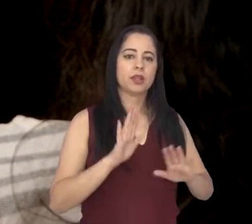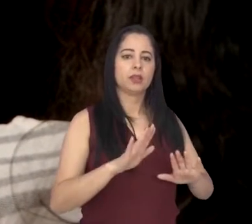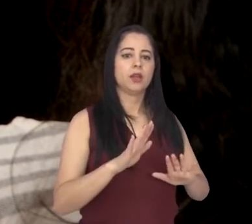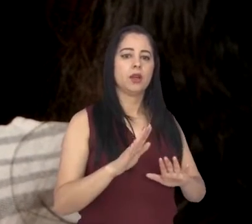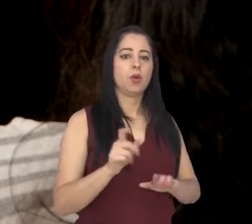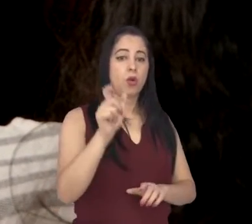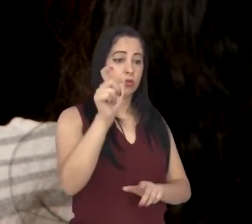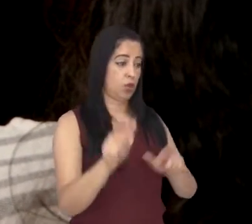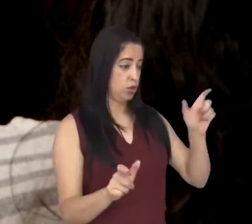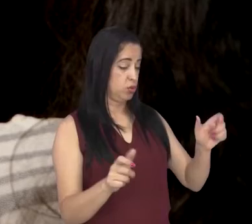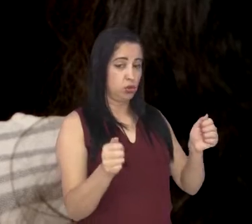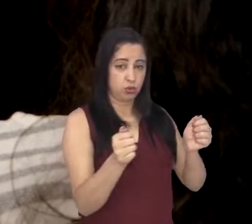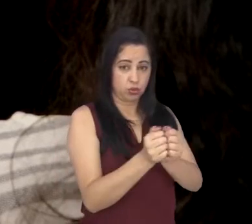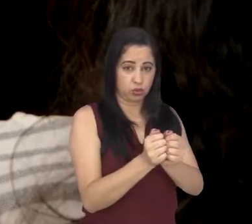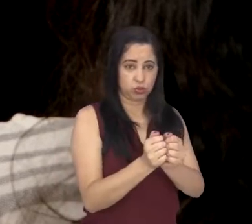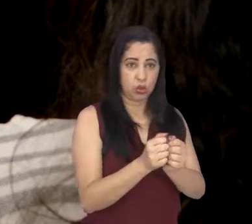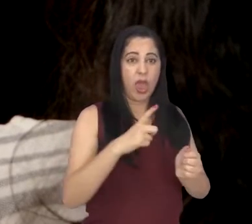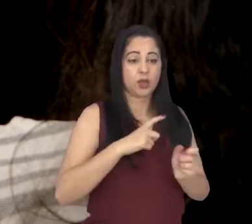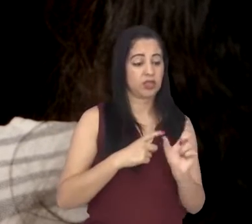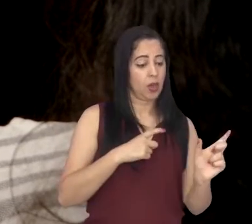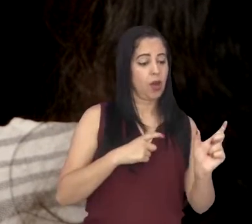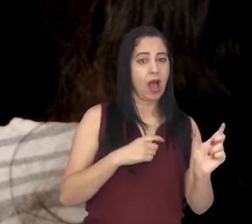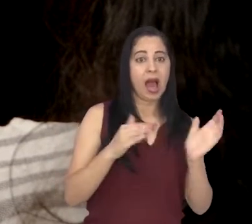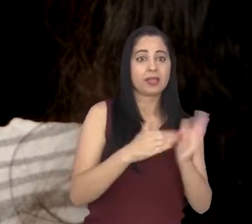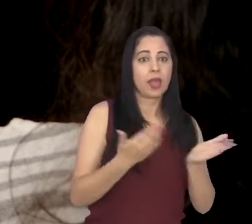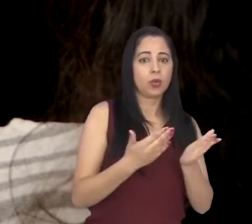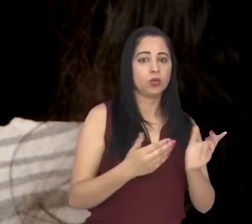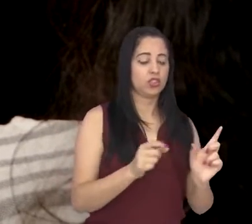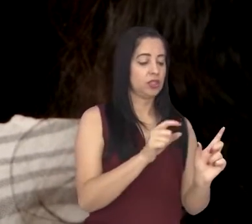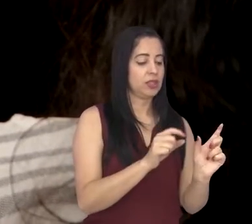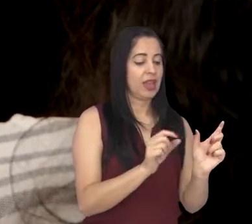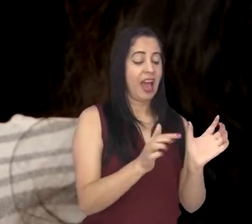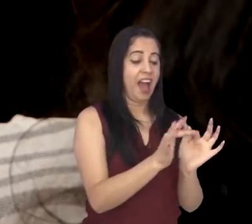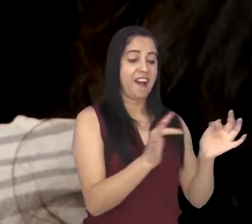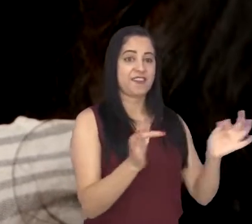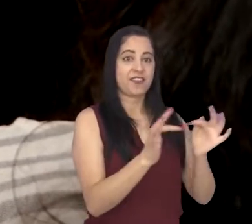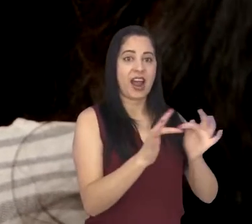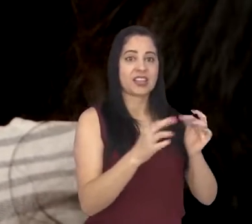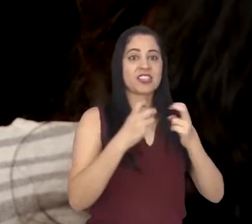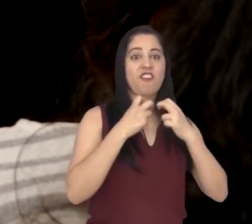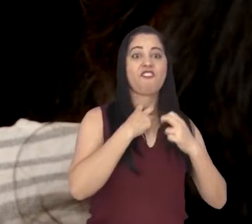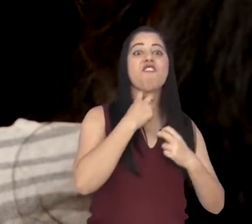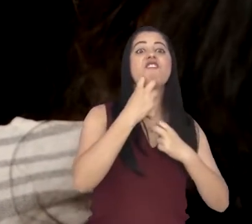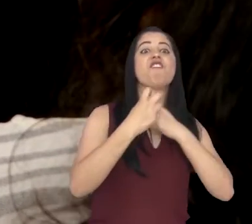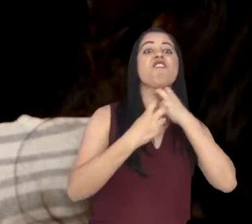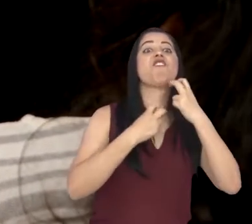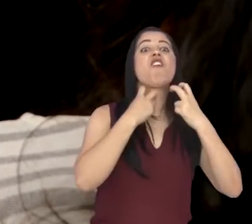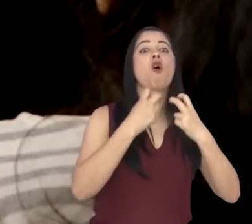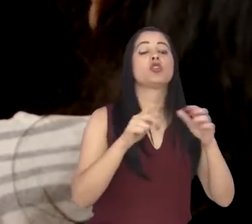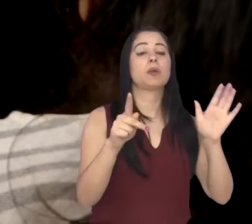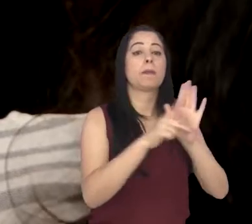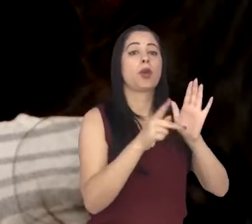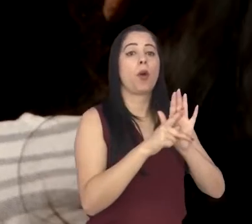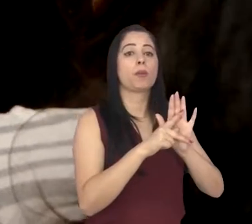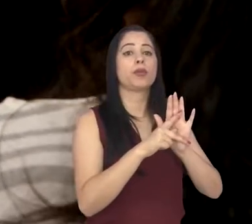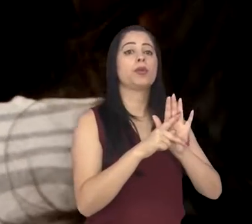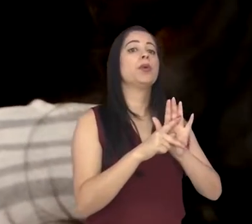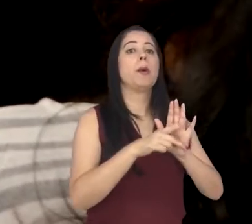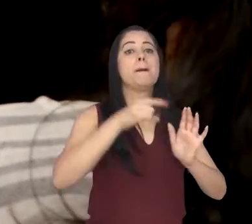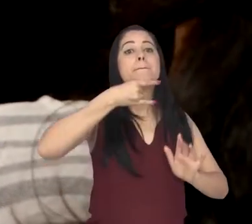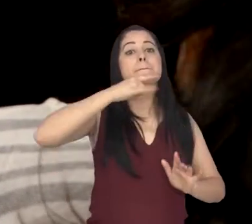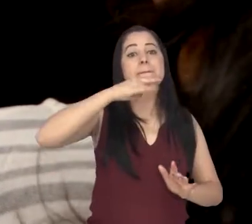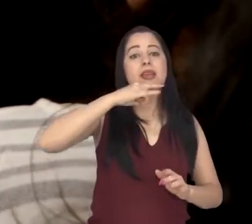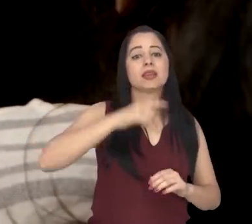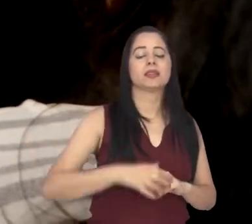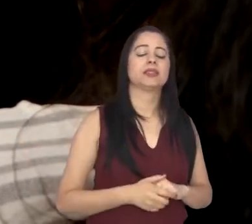me levou na padaria, eu tenho o cartão dele até hoje, escrito A Voz de Piracicaba. Ele trabalhava numa rádio lá com o Paulo Marcum, né? E o